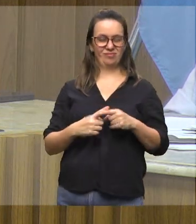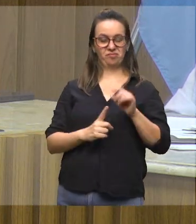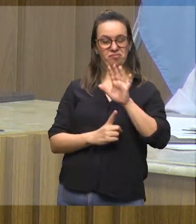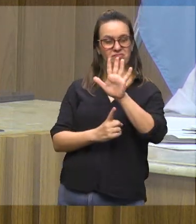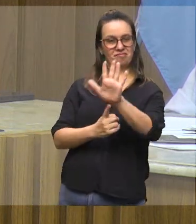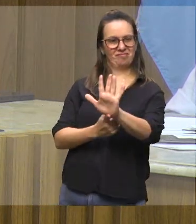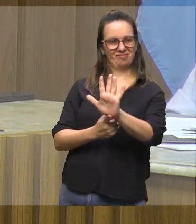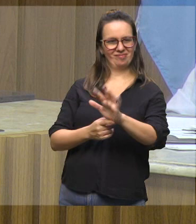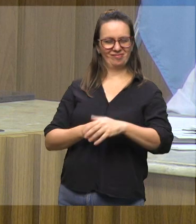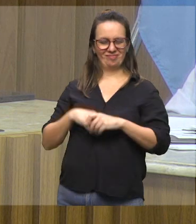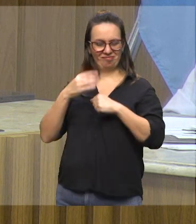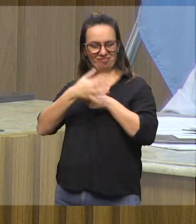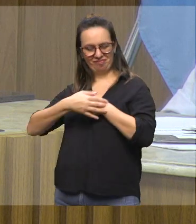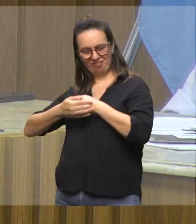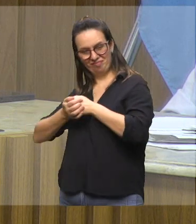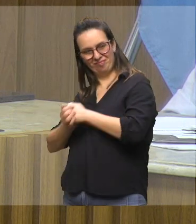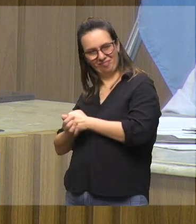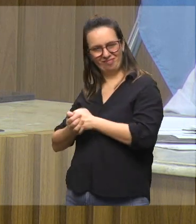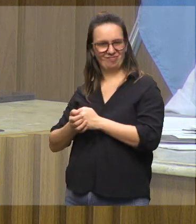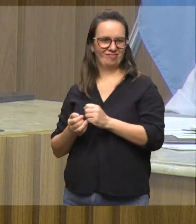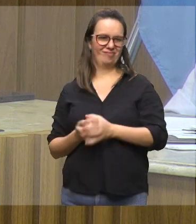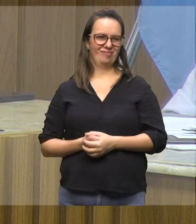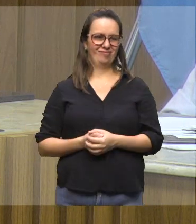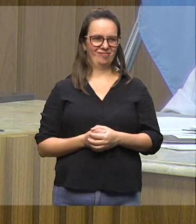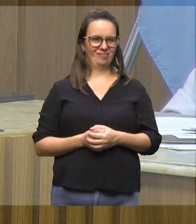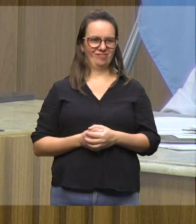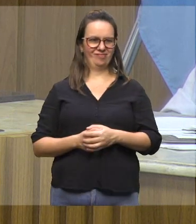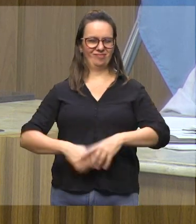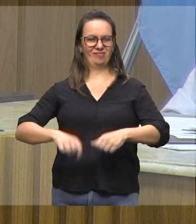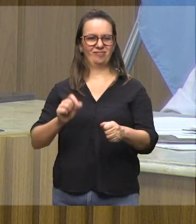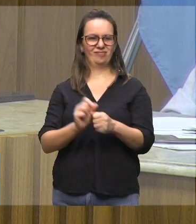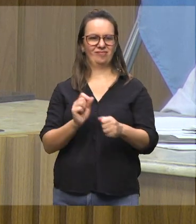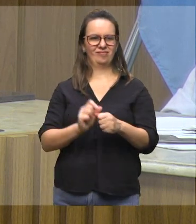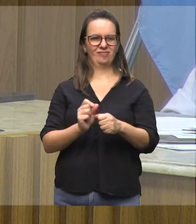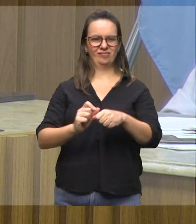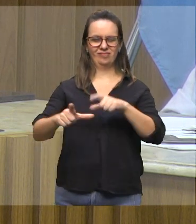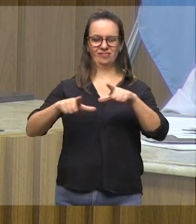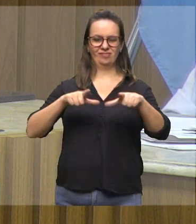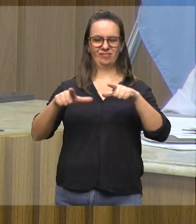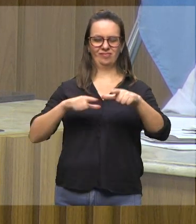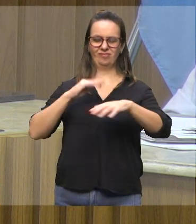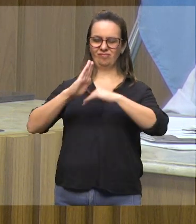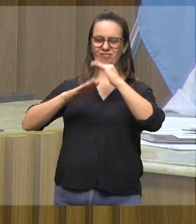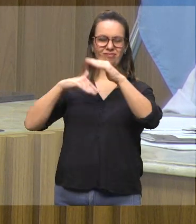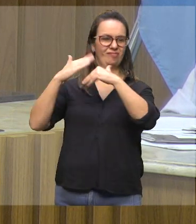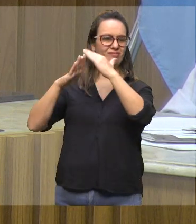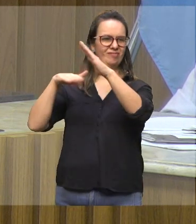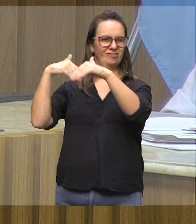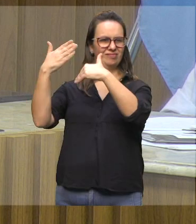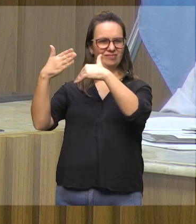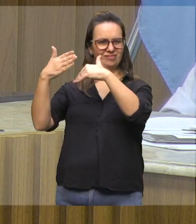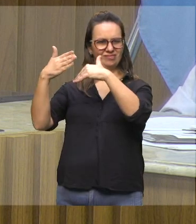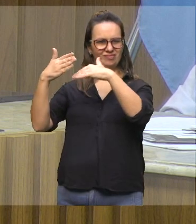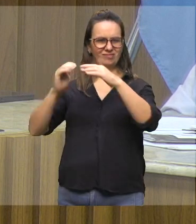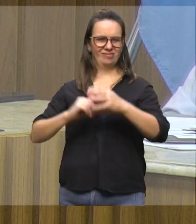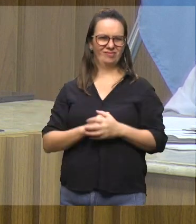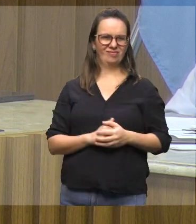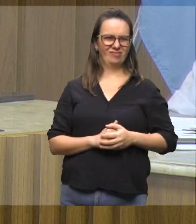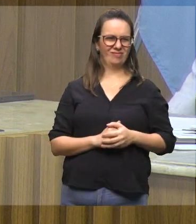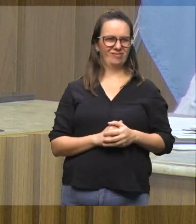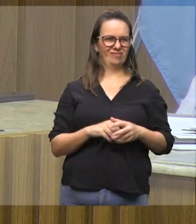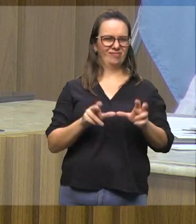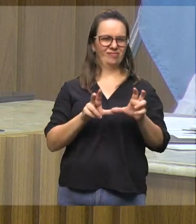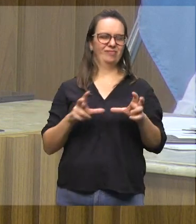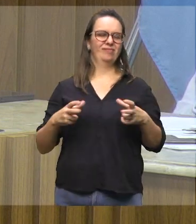lá, né, fazendo a engrenagem da coisa pública funcionar da Câmara